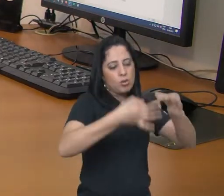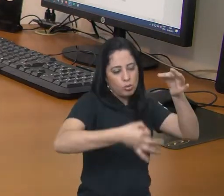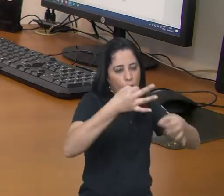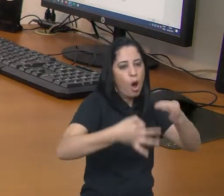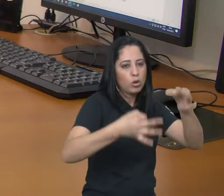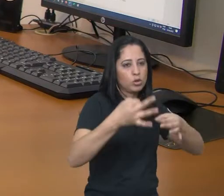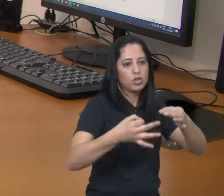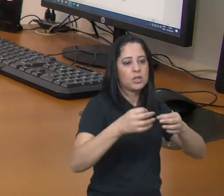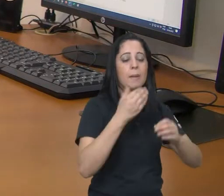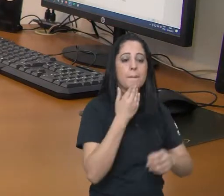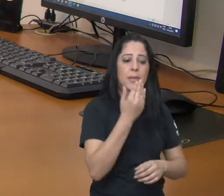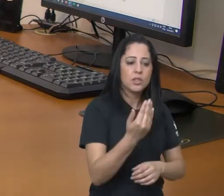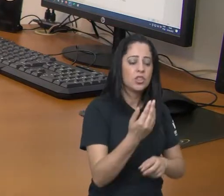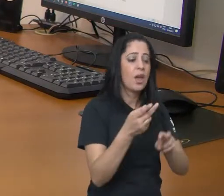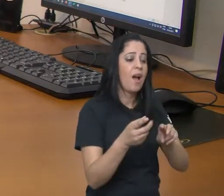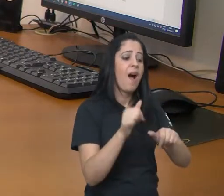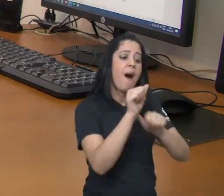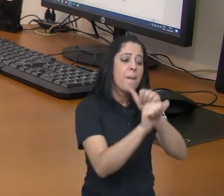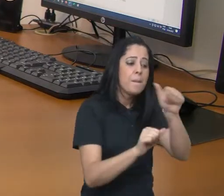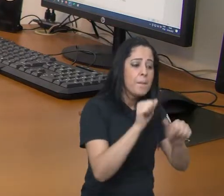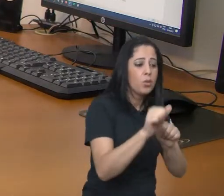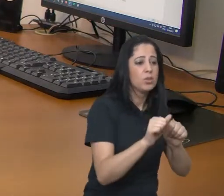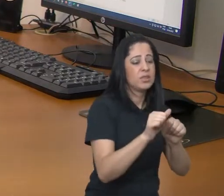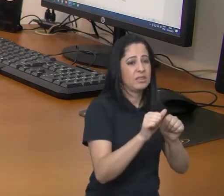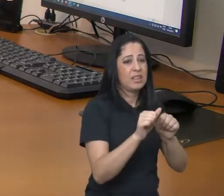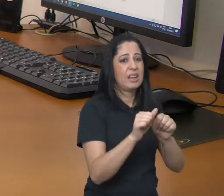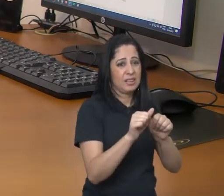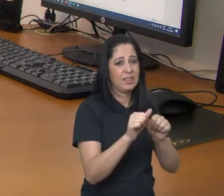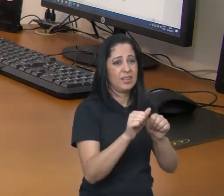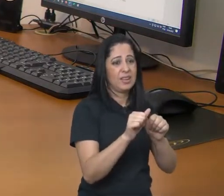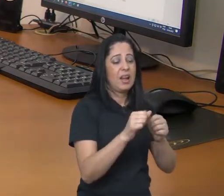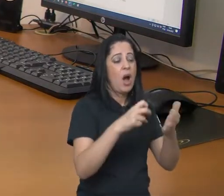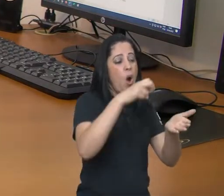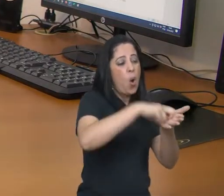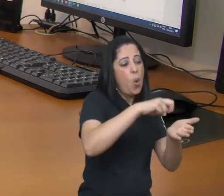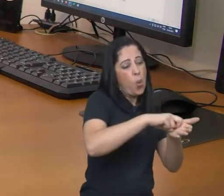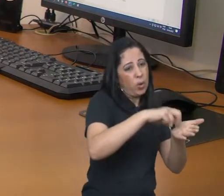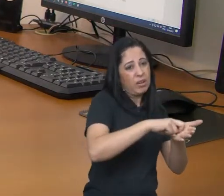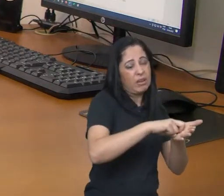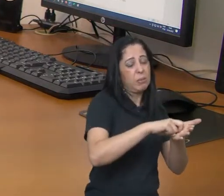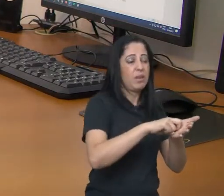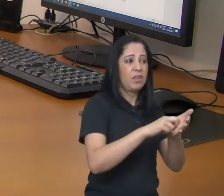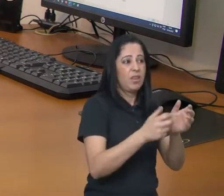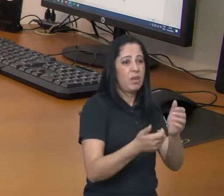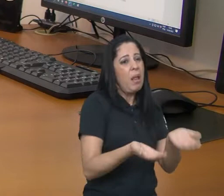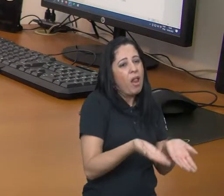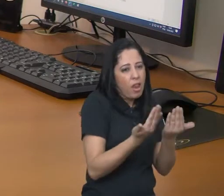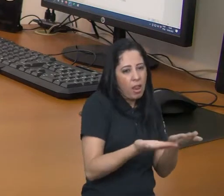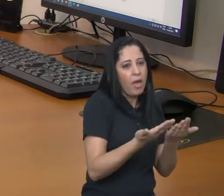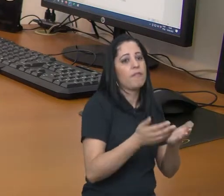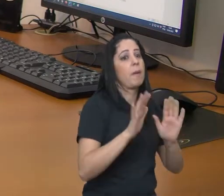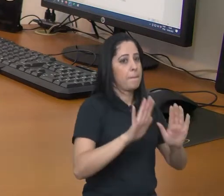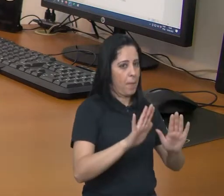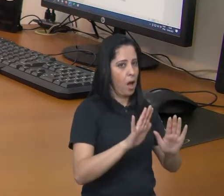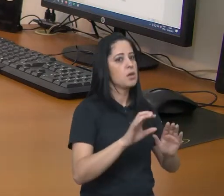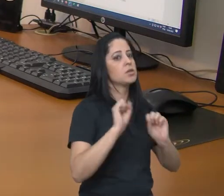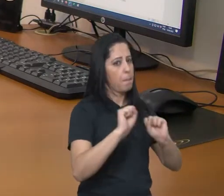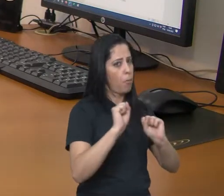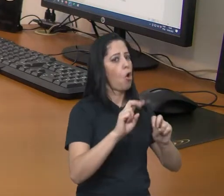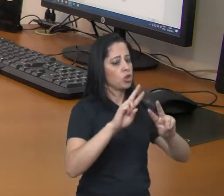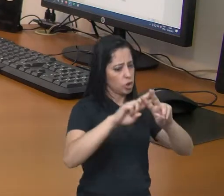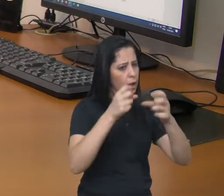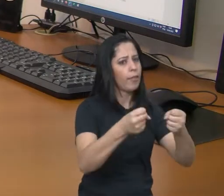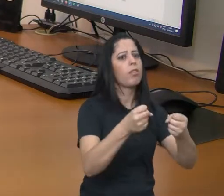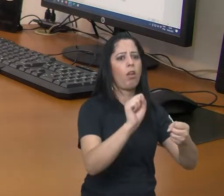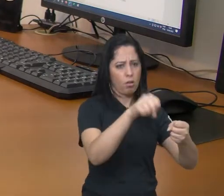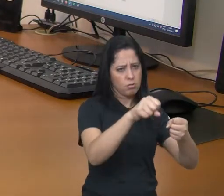jurídica, pedir para trocar a detenção por uma pena alternativa de direitos. Mas sim, é